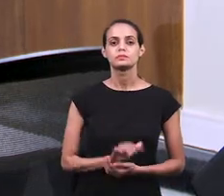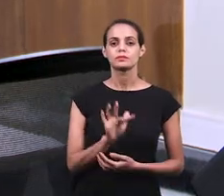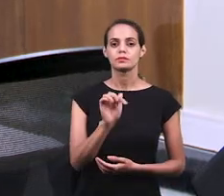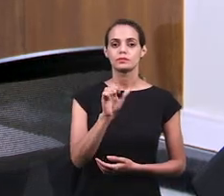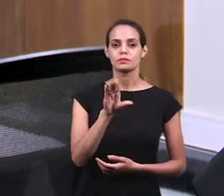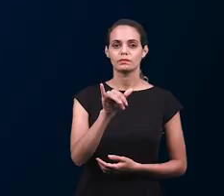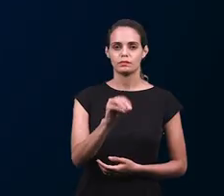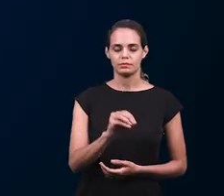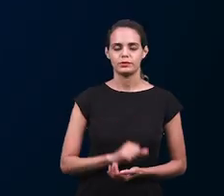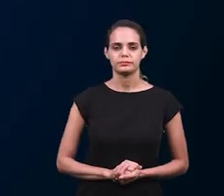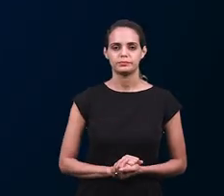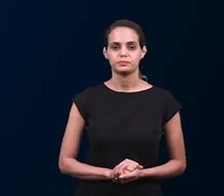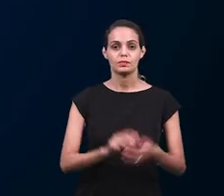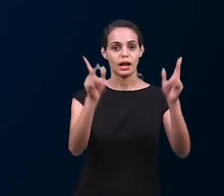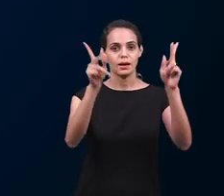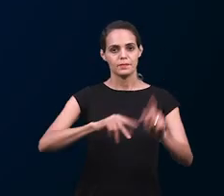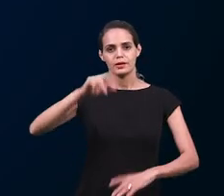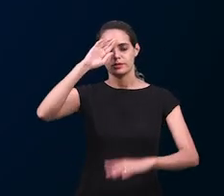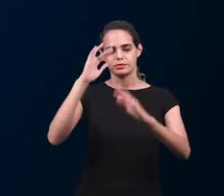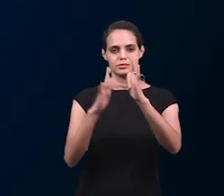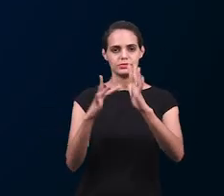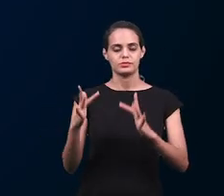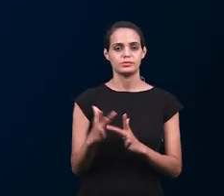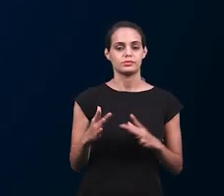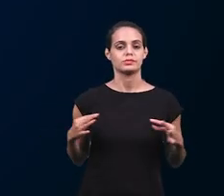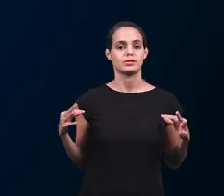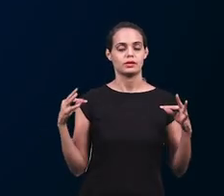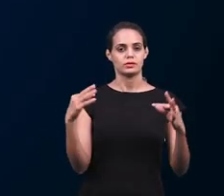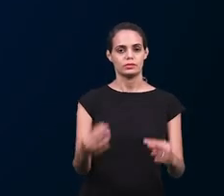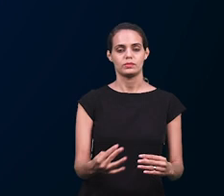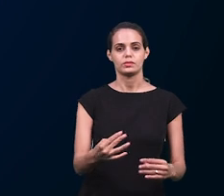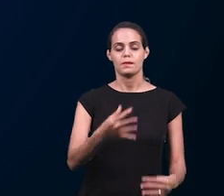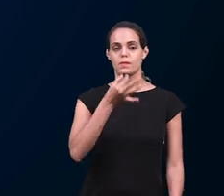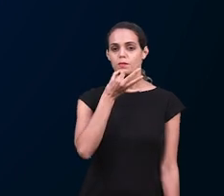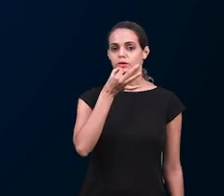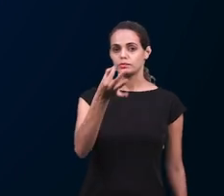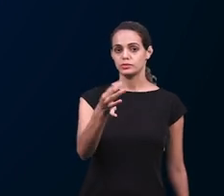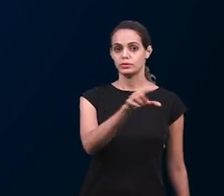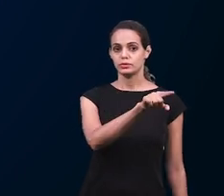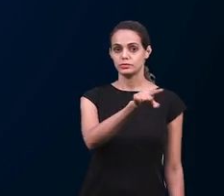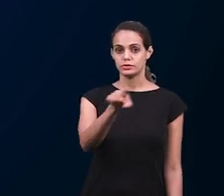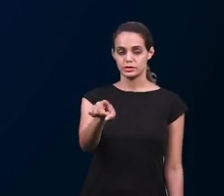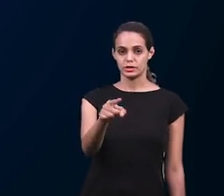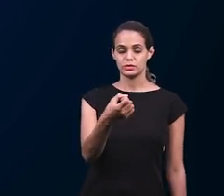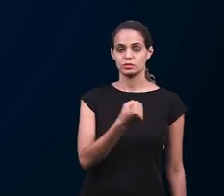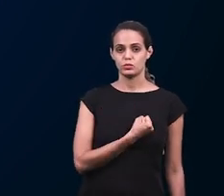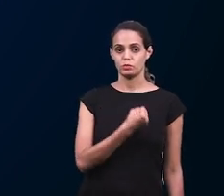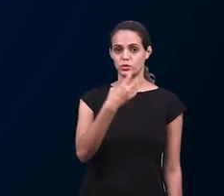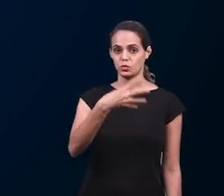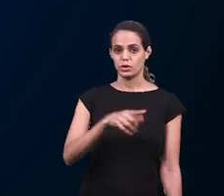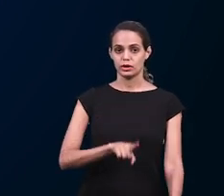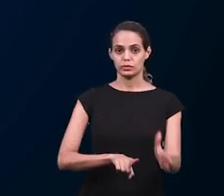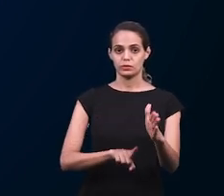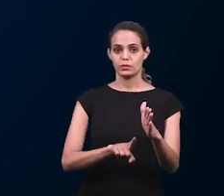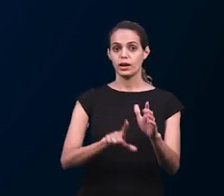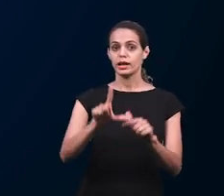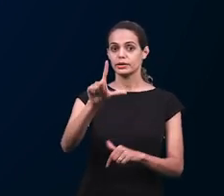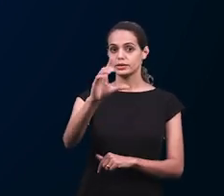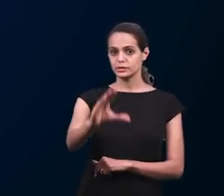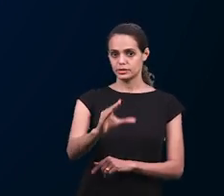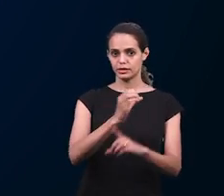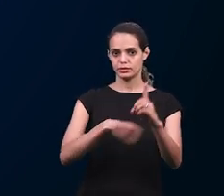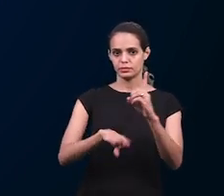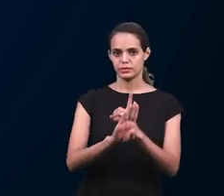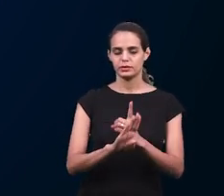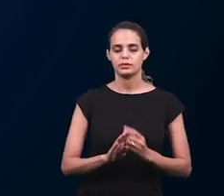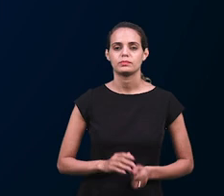com o Fábio. A paz do Senhor Jesus, irmãos. Queremos deixar uma contribuição para a pergunta 4, letra C da Escola